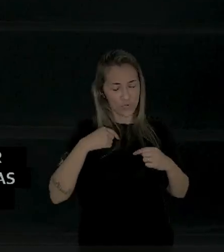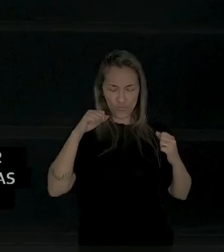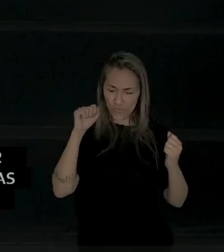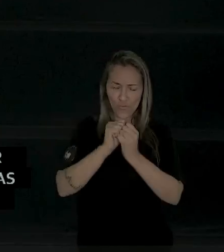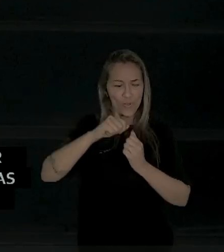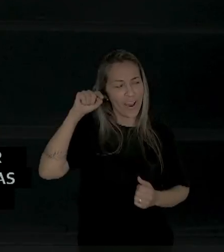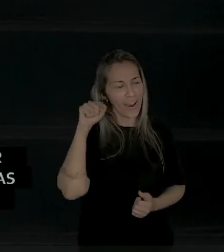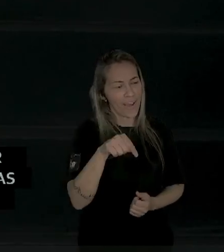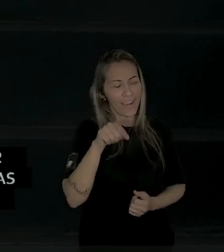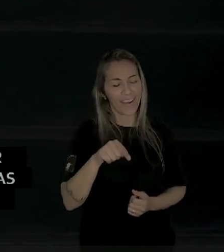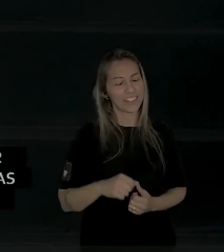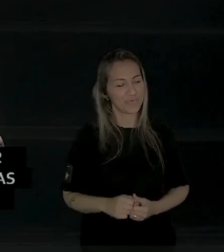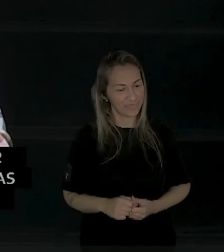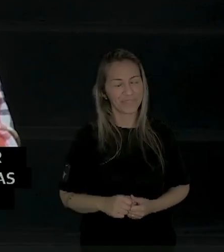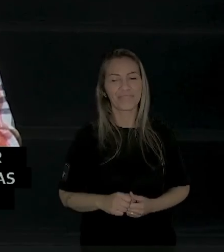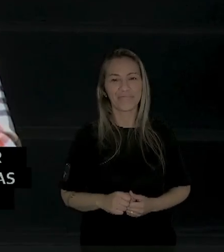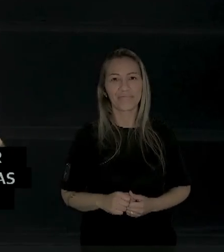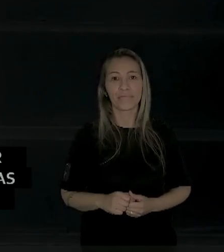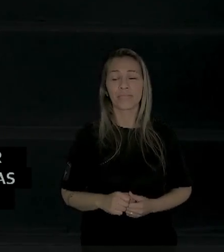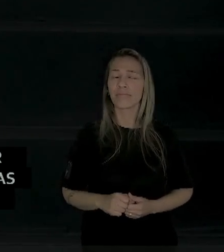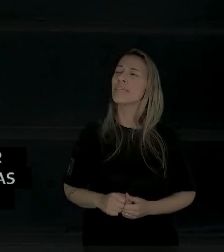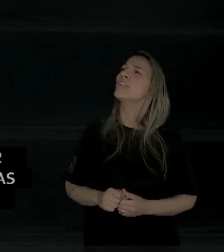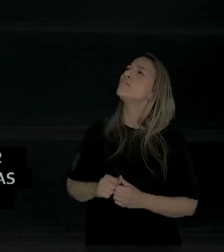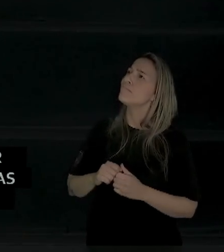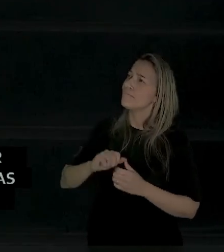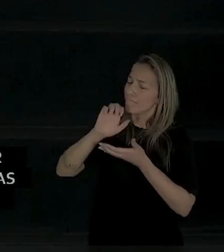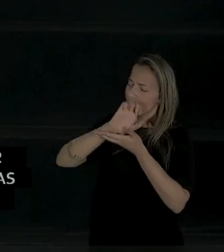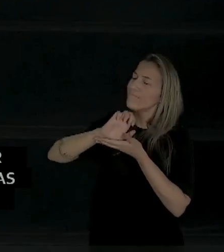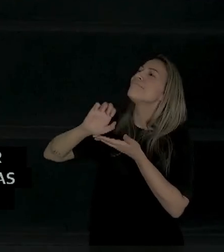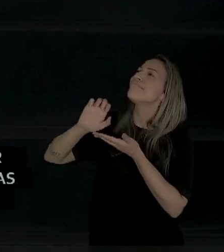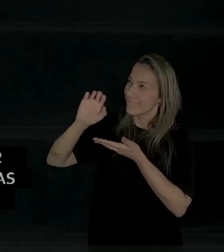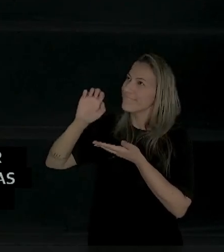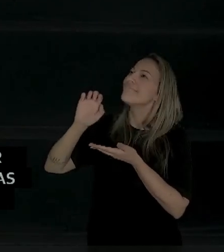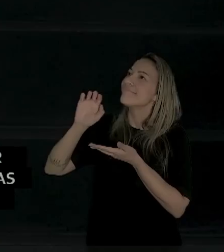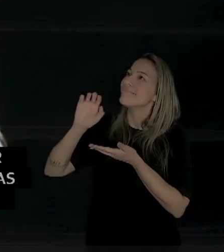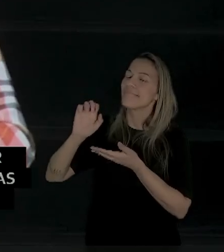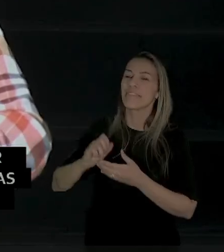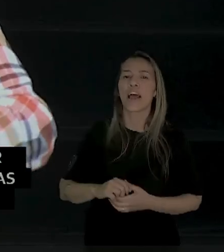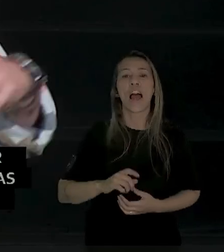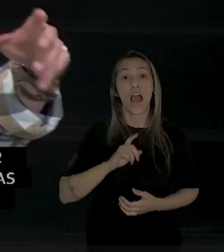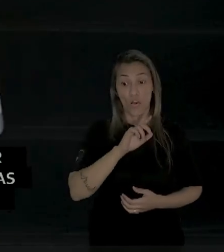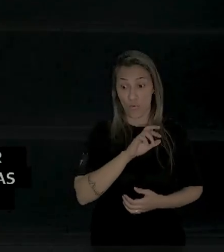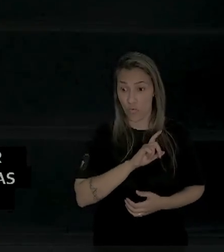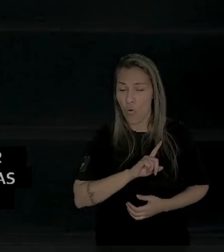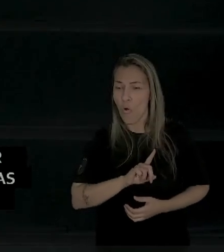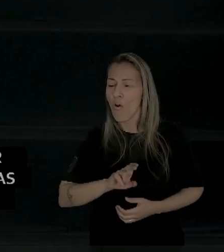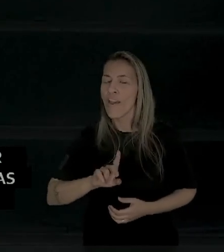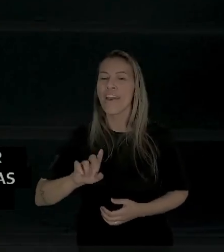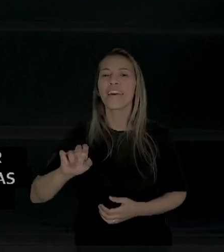vai passar. Então veio um vento fortíssimo, que separou os